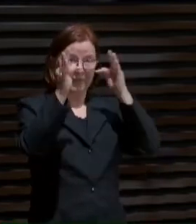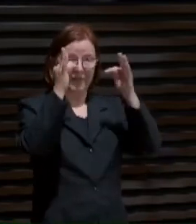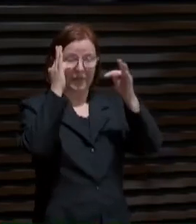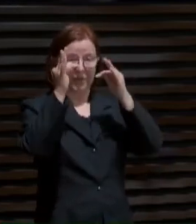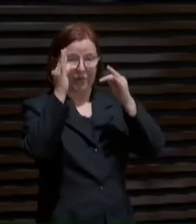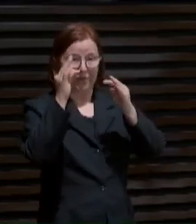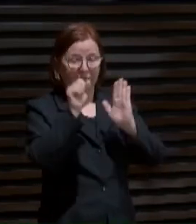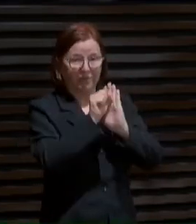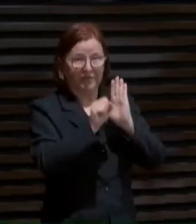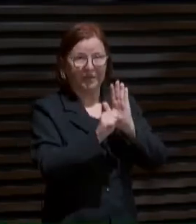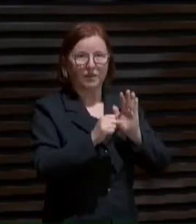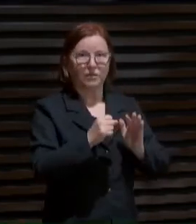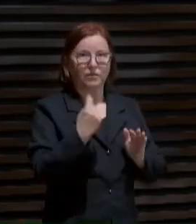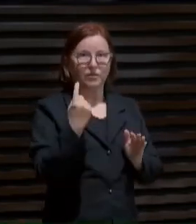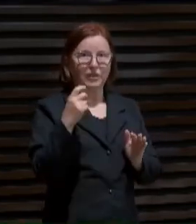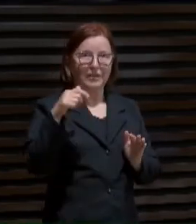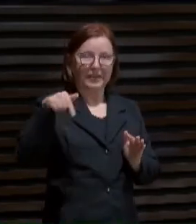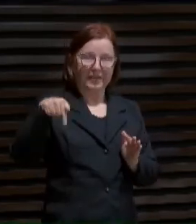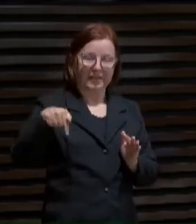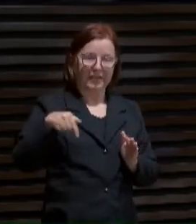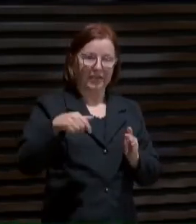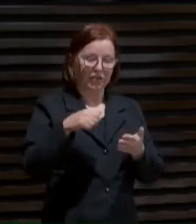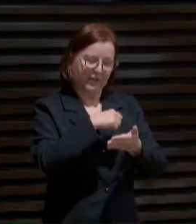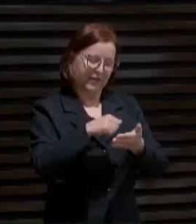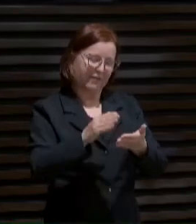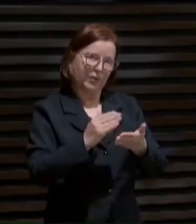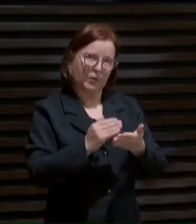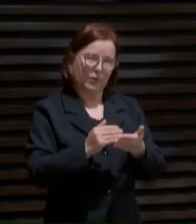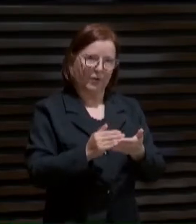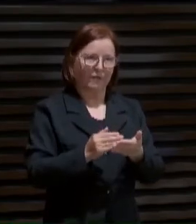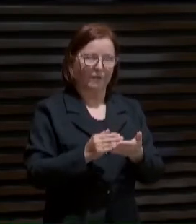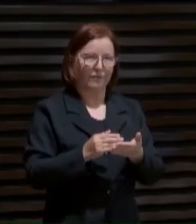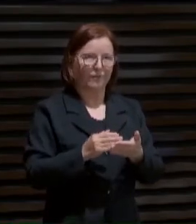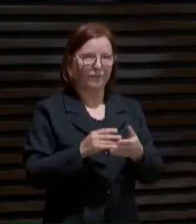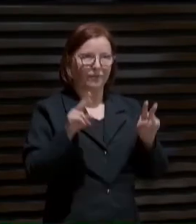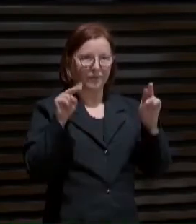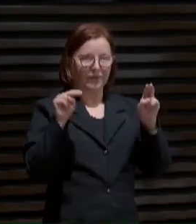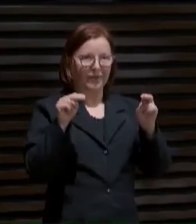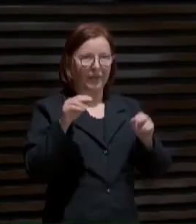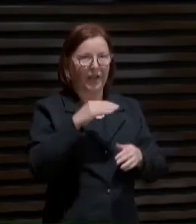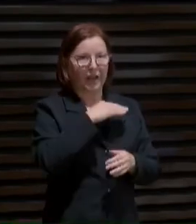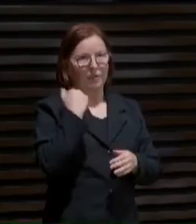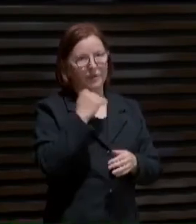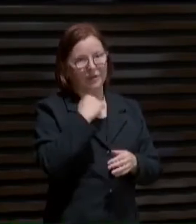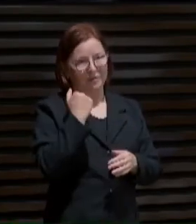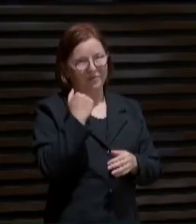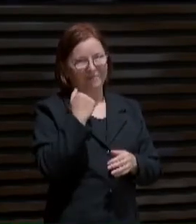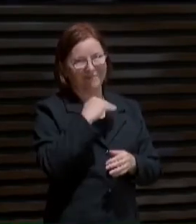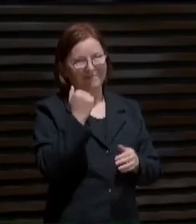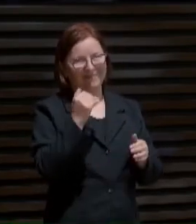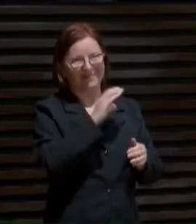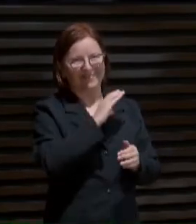muito interessante ele disse colocou no título do seu livro A morte da morte na morte de Cristo